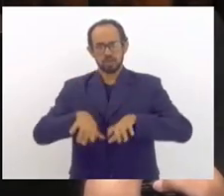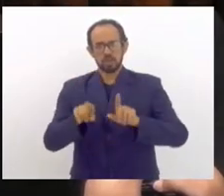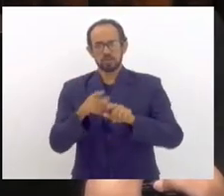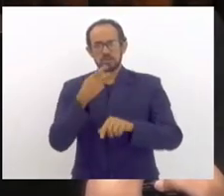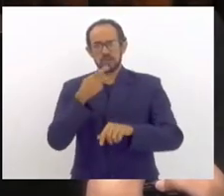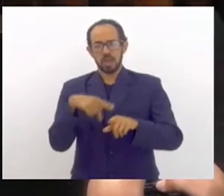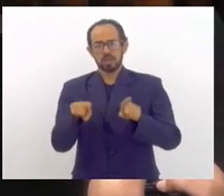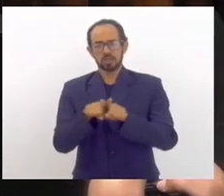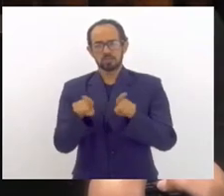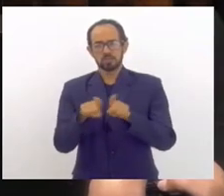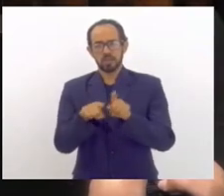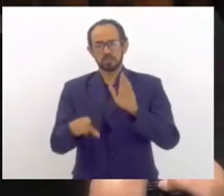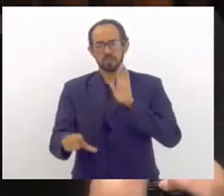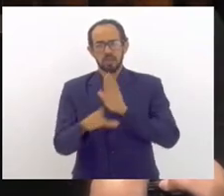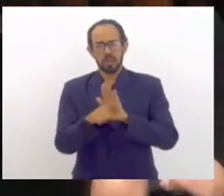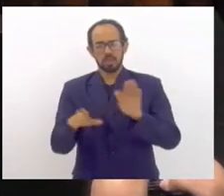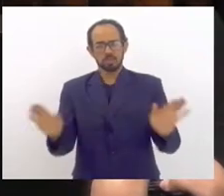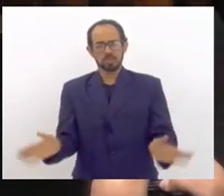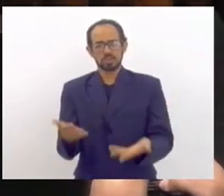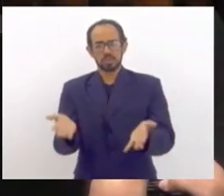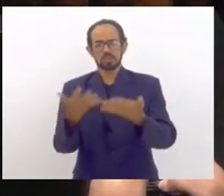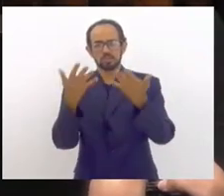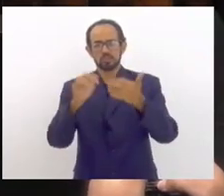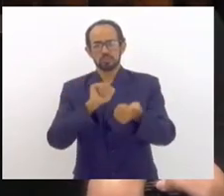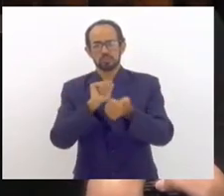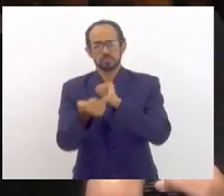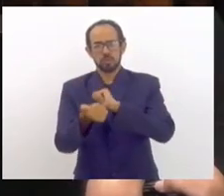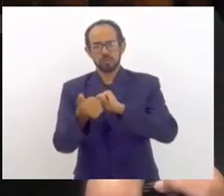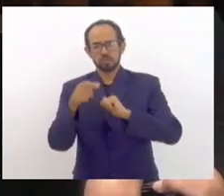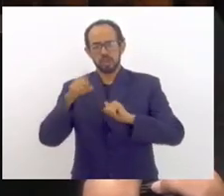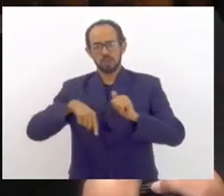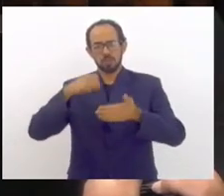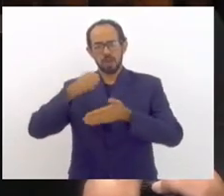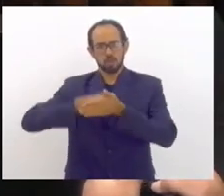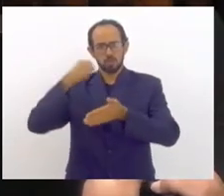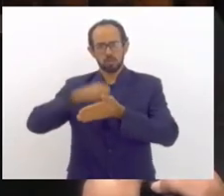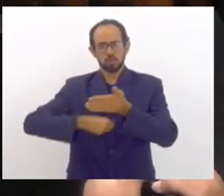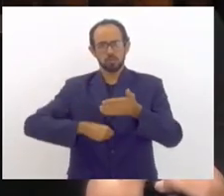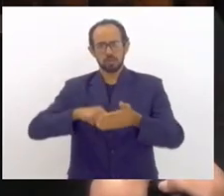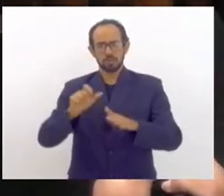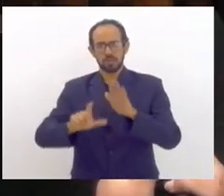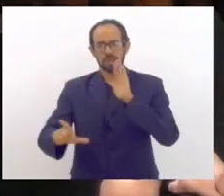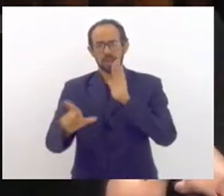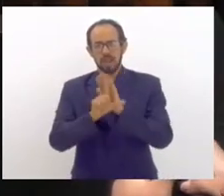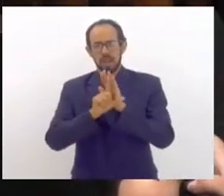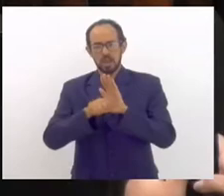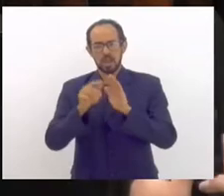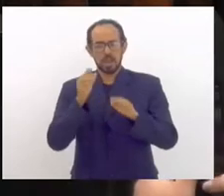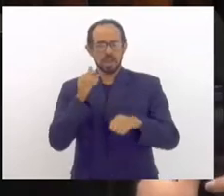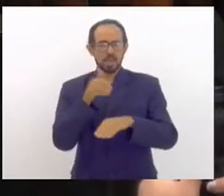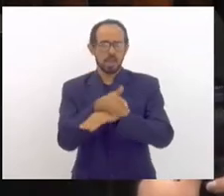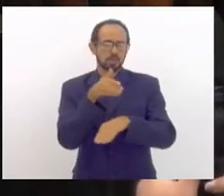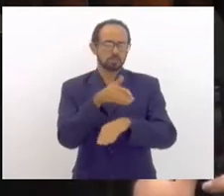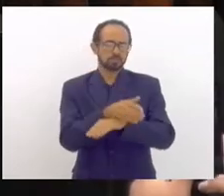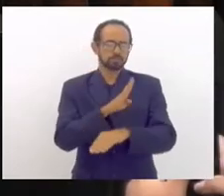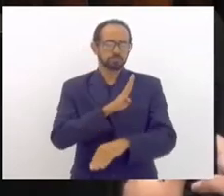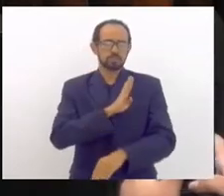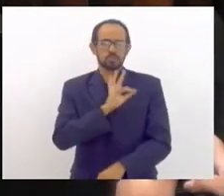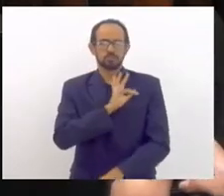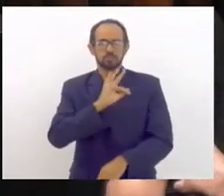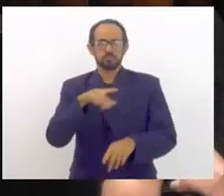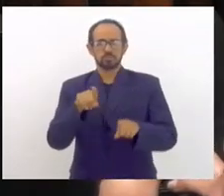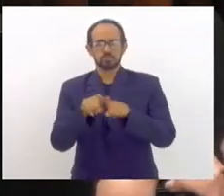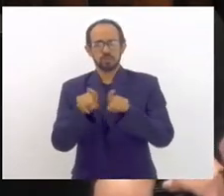do incentivo do esporte, essa luta aí para que a gente faça com que a lei do incentivo também chegue na Baixada Fluminense, chegue nos